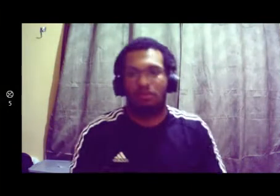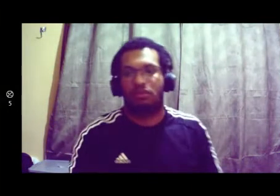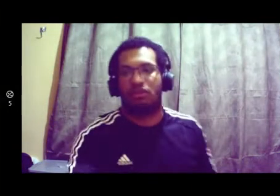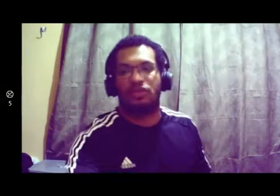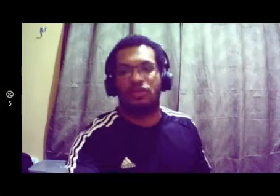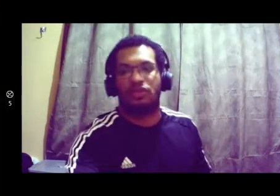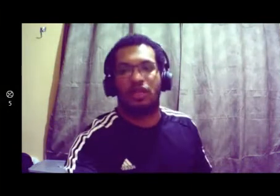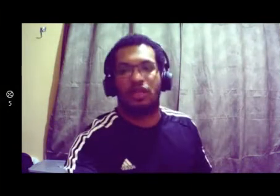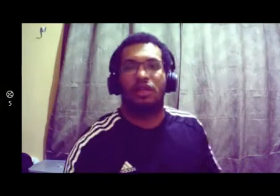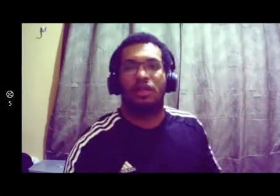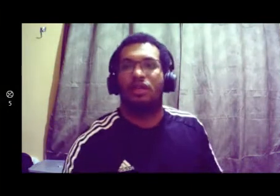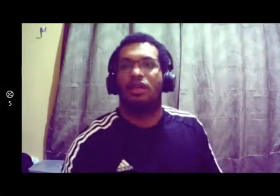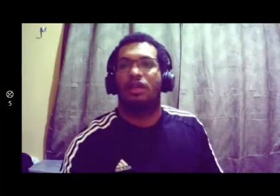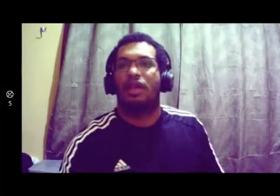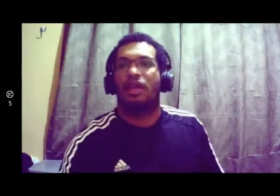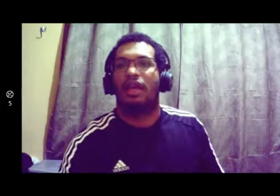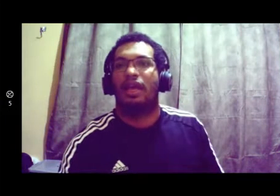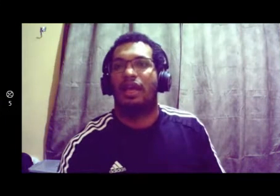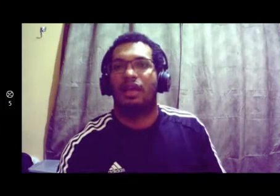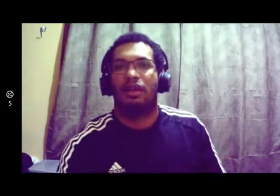lembro? Não sei.